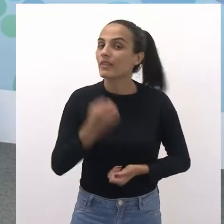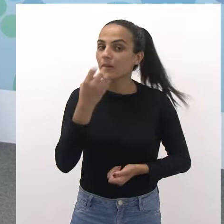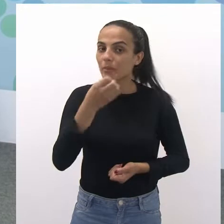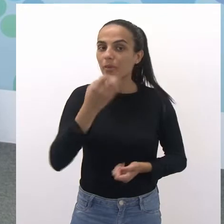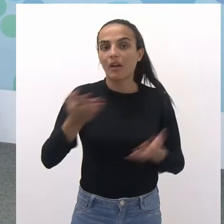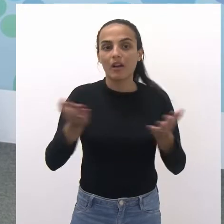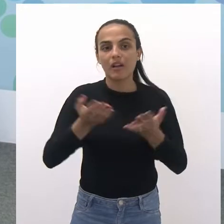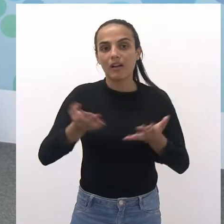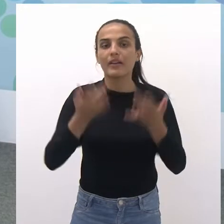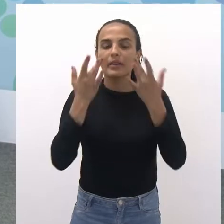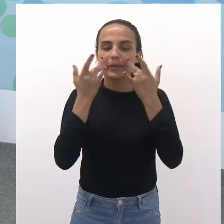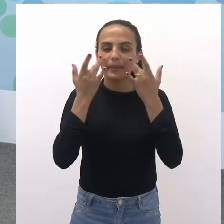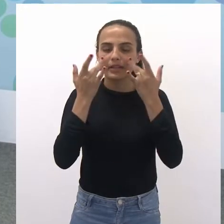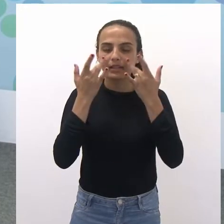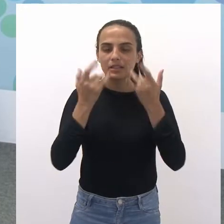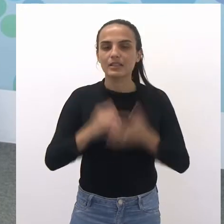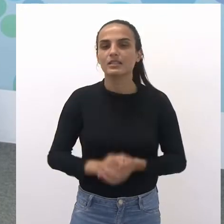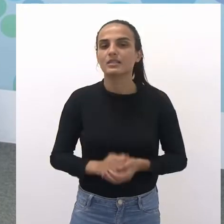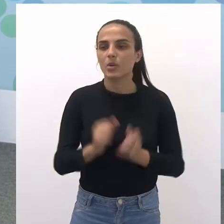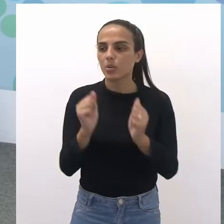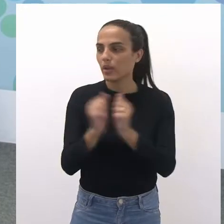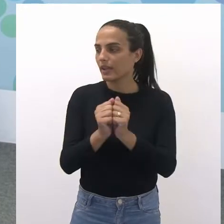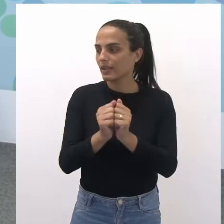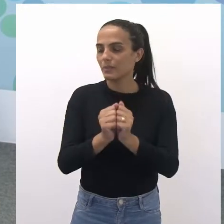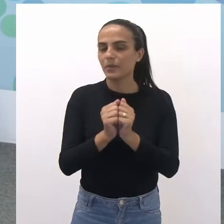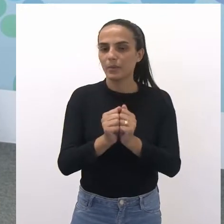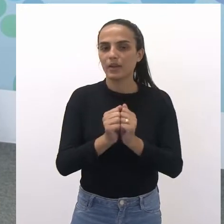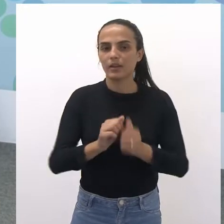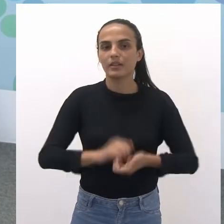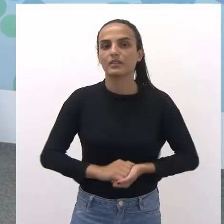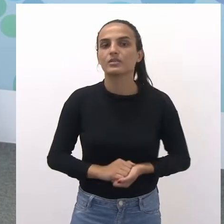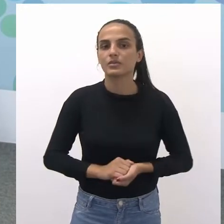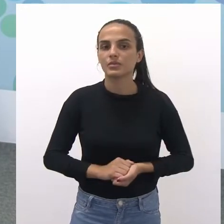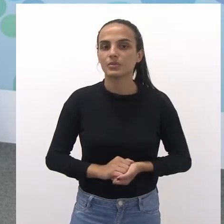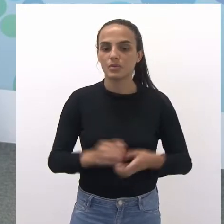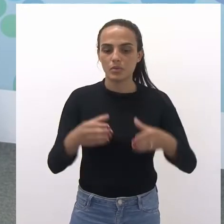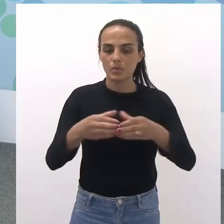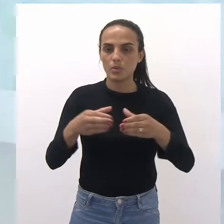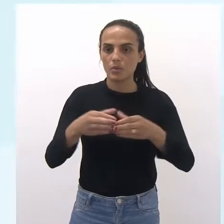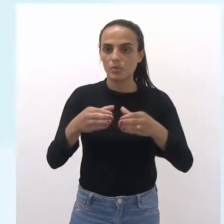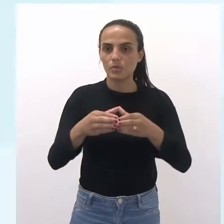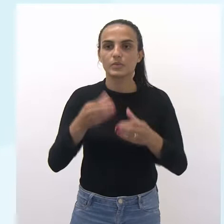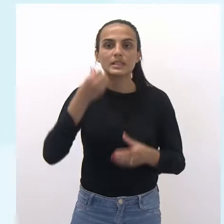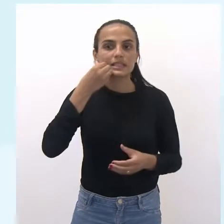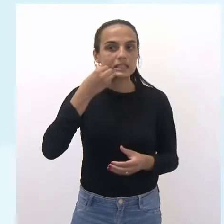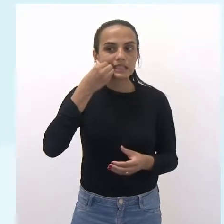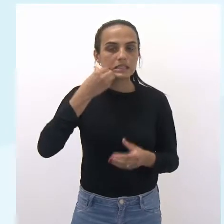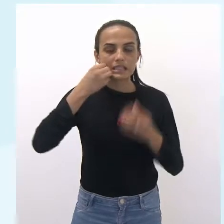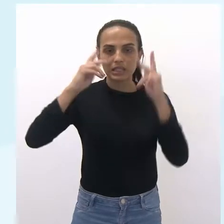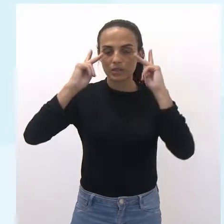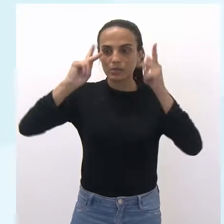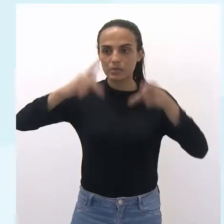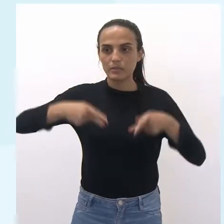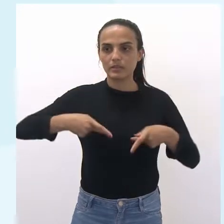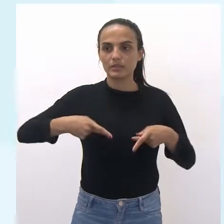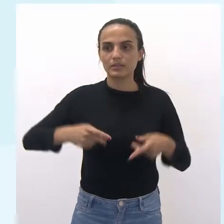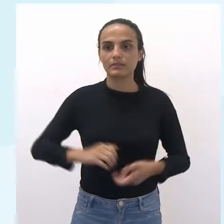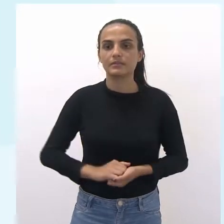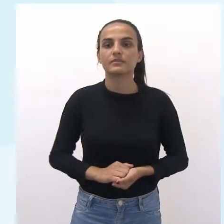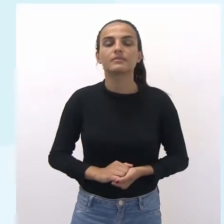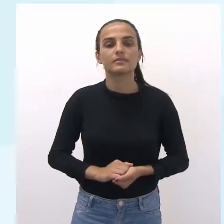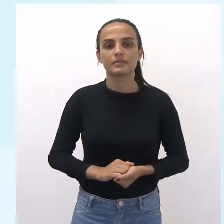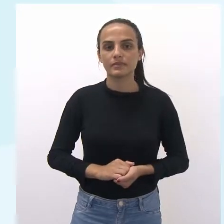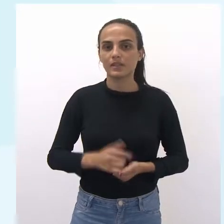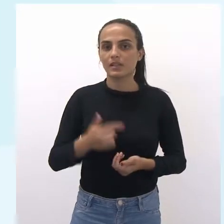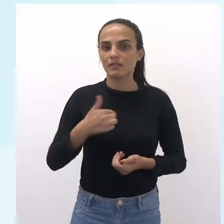agora à apresentação da equipe. Então, a equipe de Ciências Humanas, como já mencionamos, eu componho